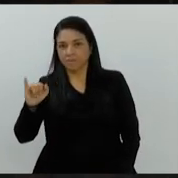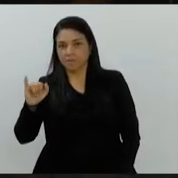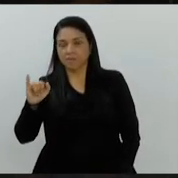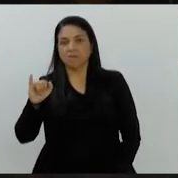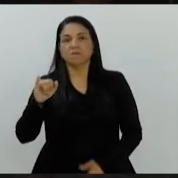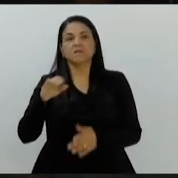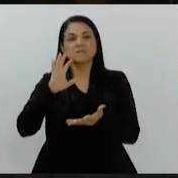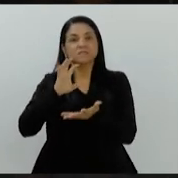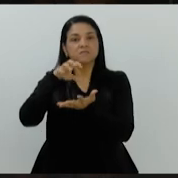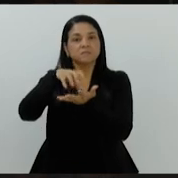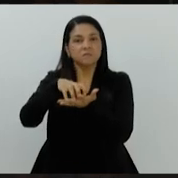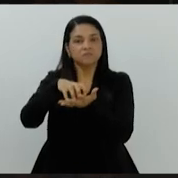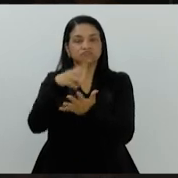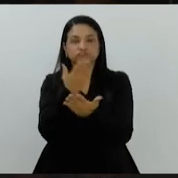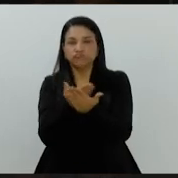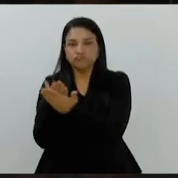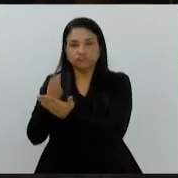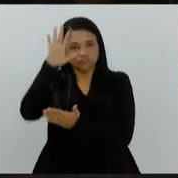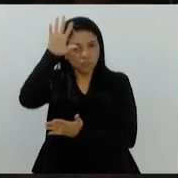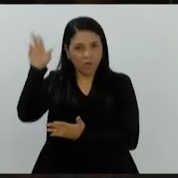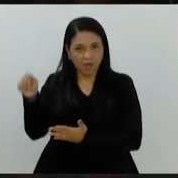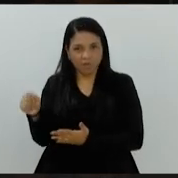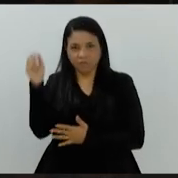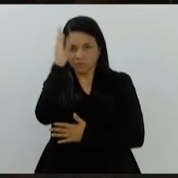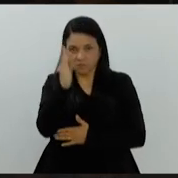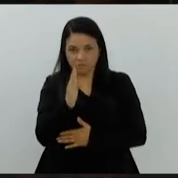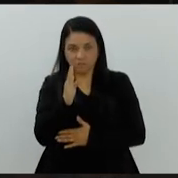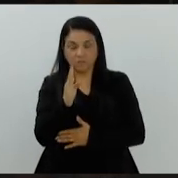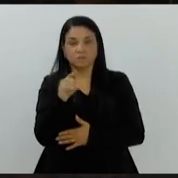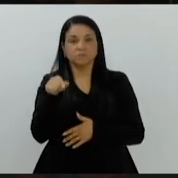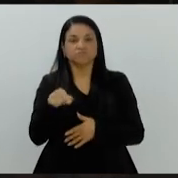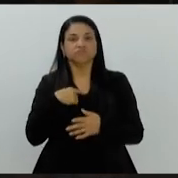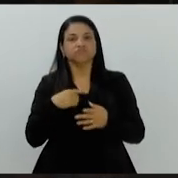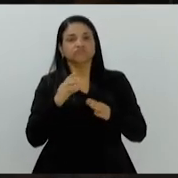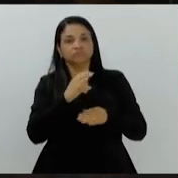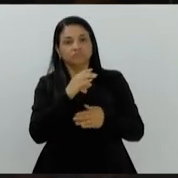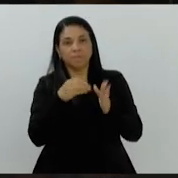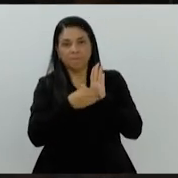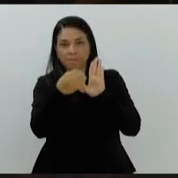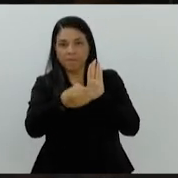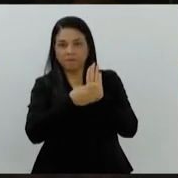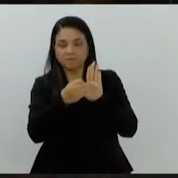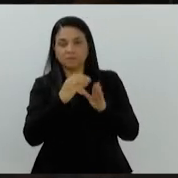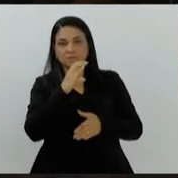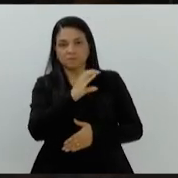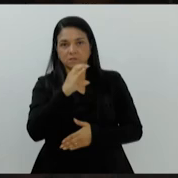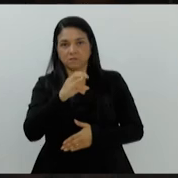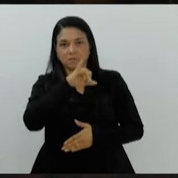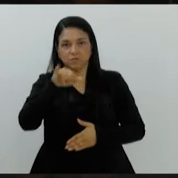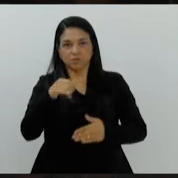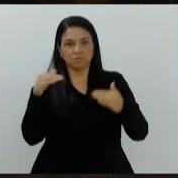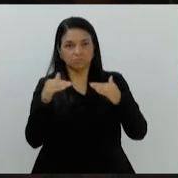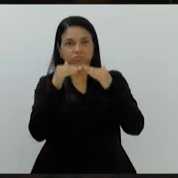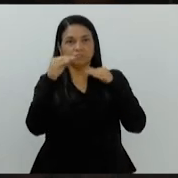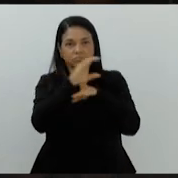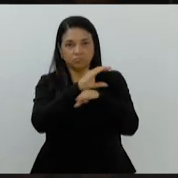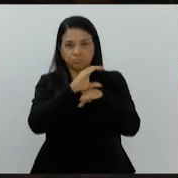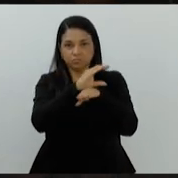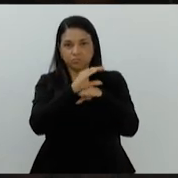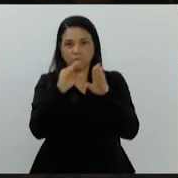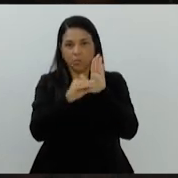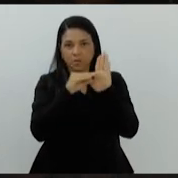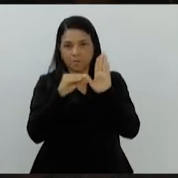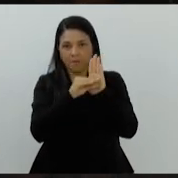Afro-Brasileiro Ironides Rodrigues. Pareceres das comissões Constituição e Justiça pela constitucionalidade com emenda,